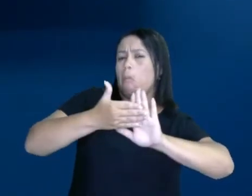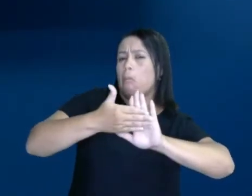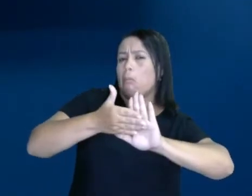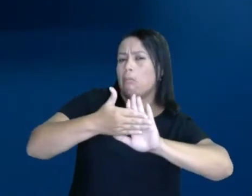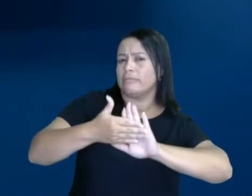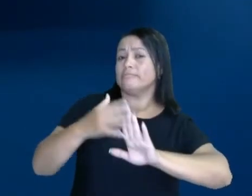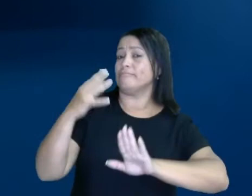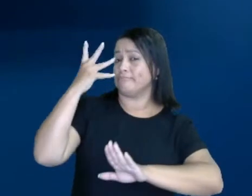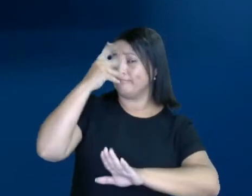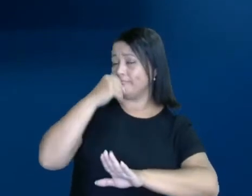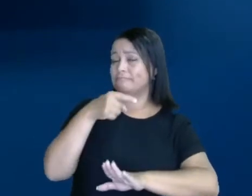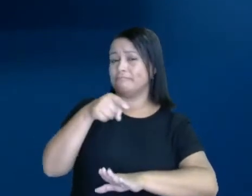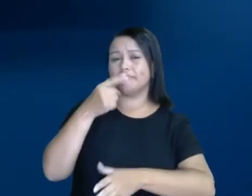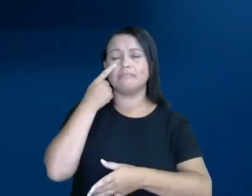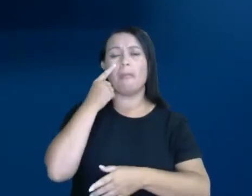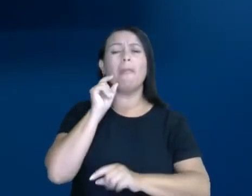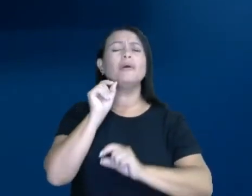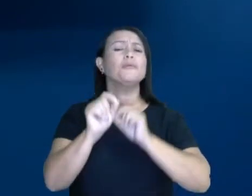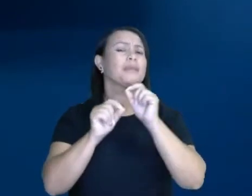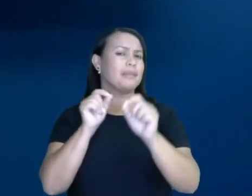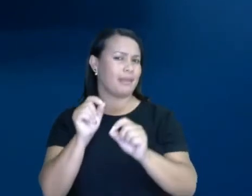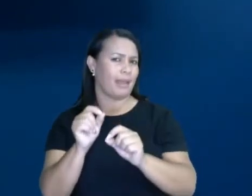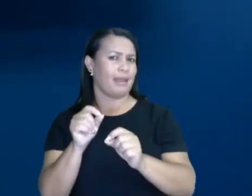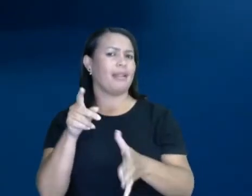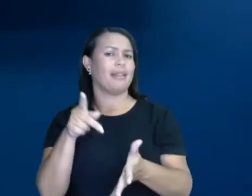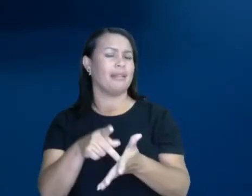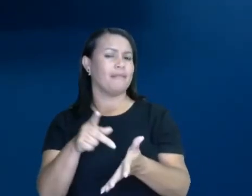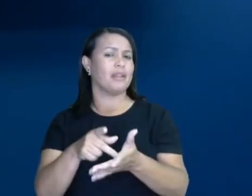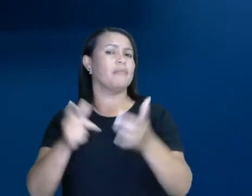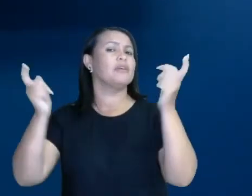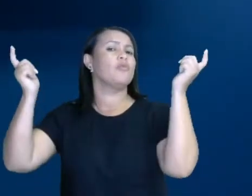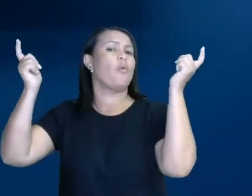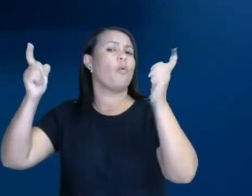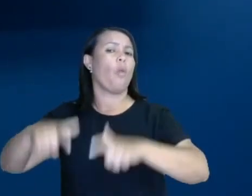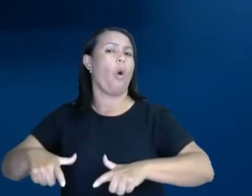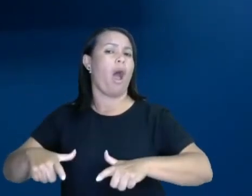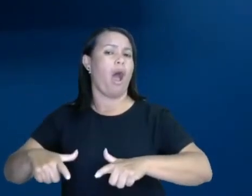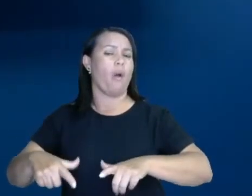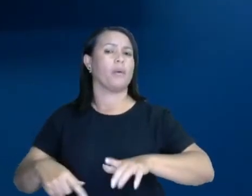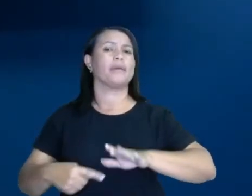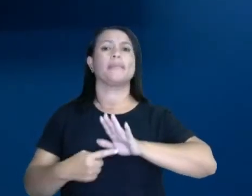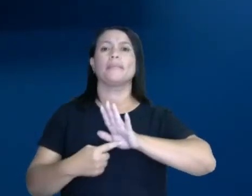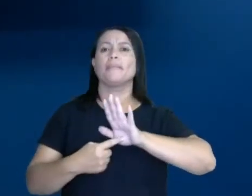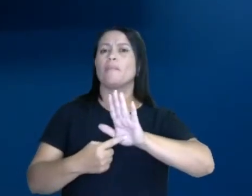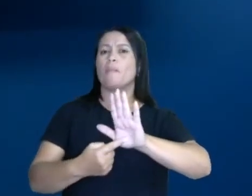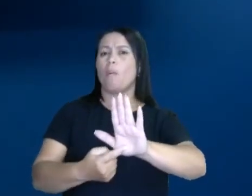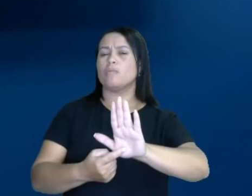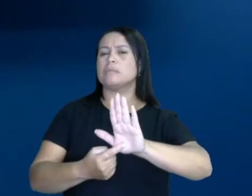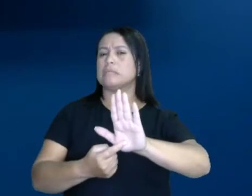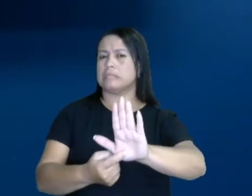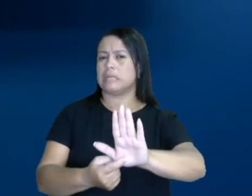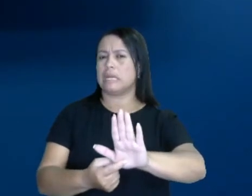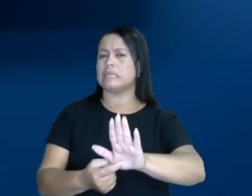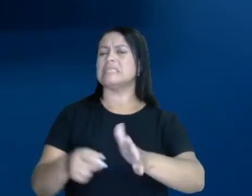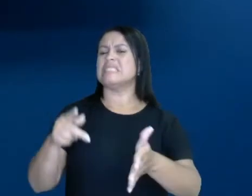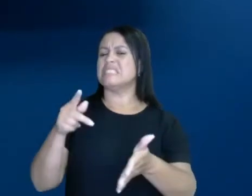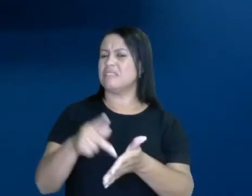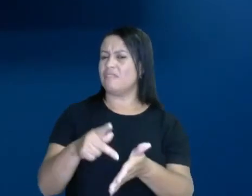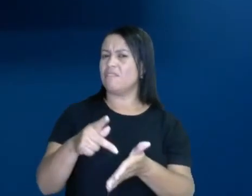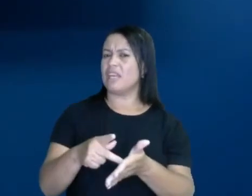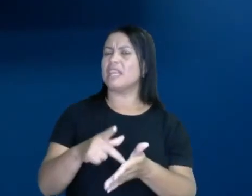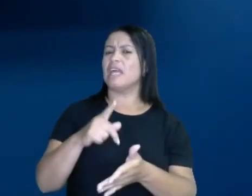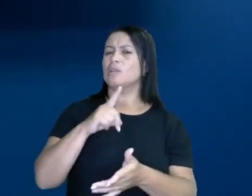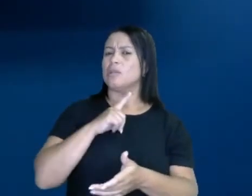ver, mas o que era para ser um local que representasse aí, né, o que constitui a